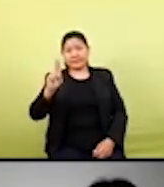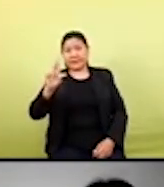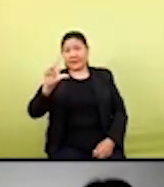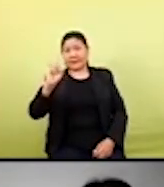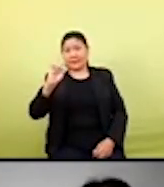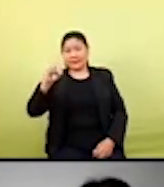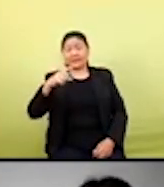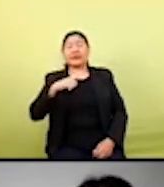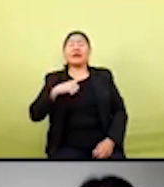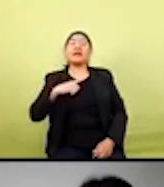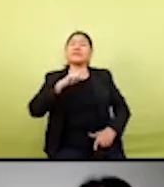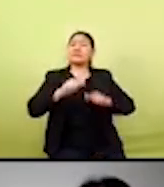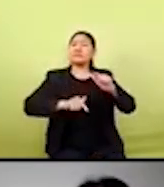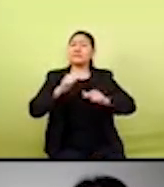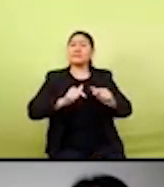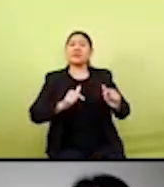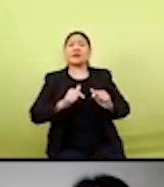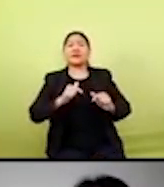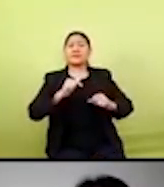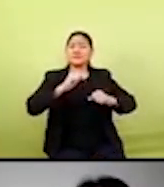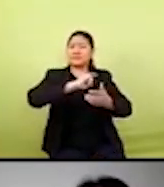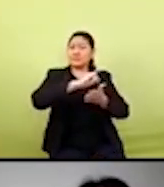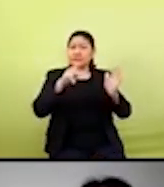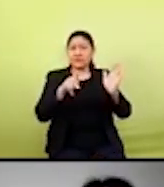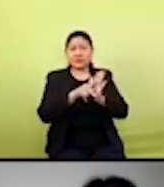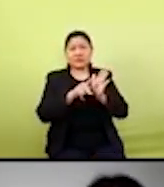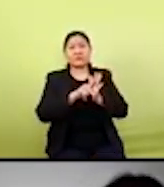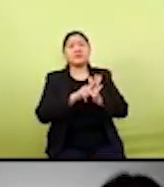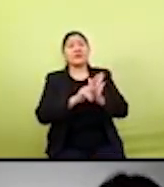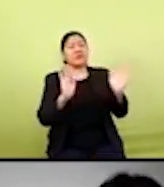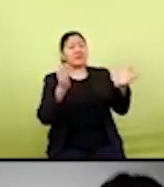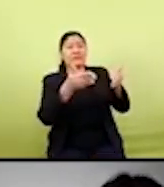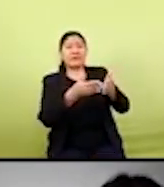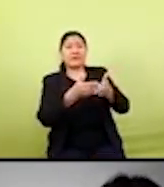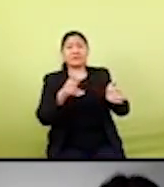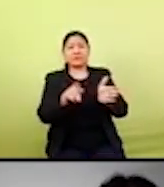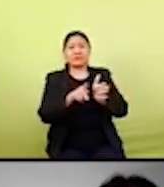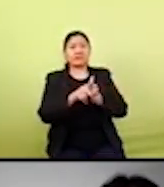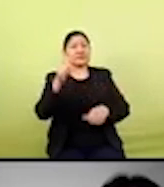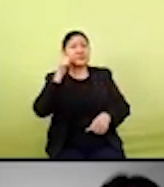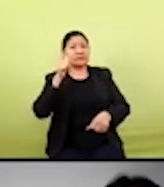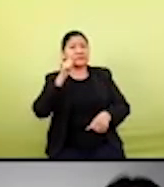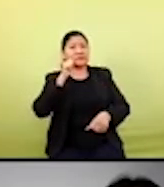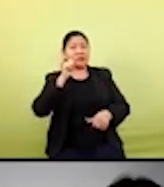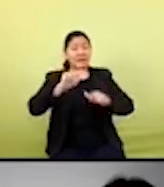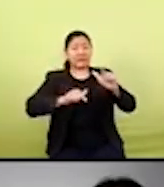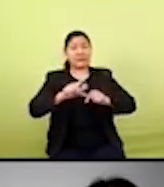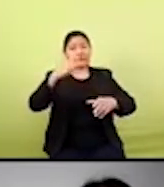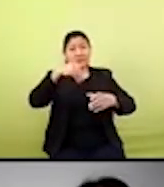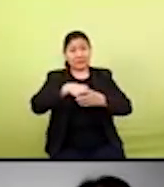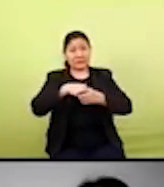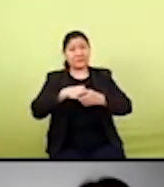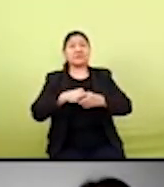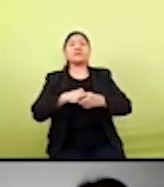ações temáticas para a mulher de Campo Grande, né? Ela é servidora do SAMU, né? Uma grande parceira aí que